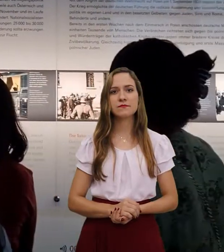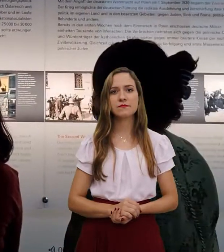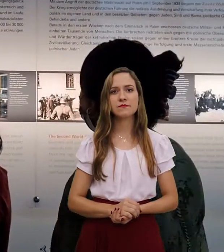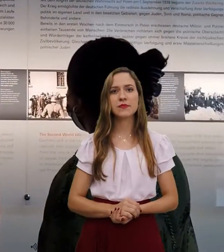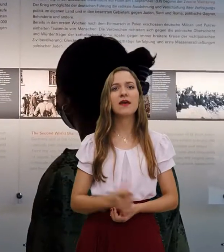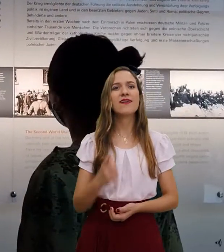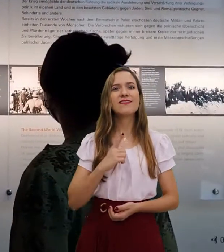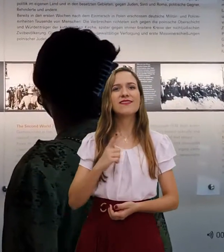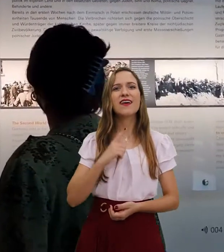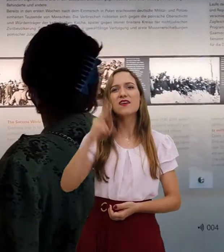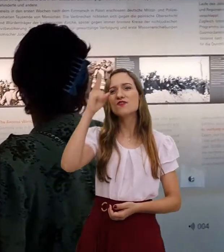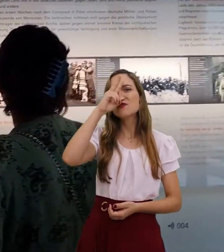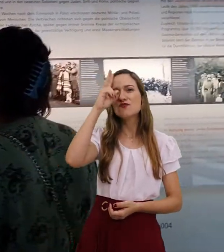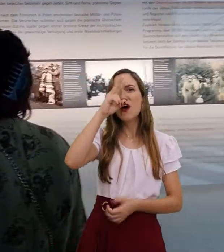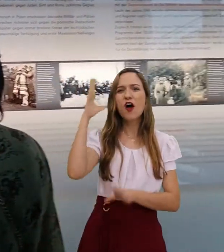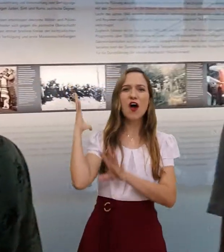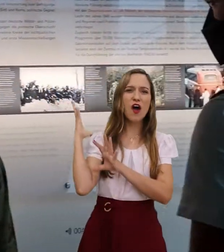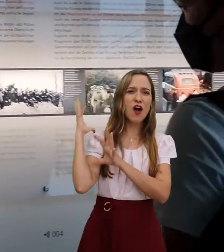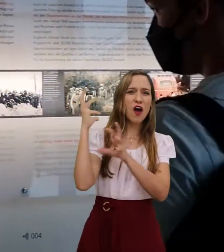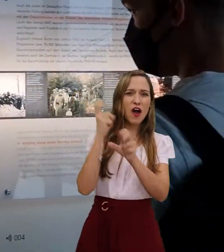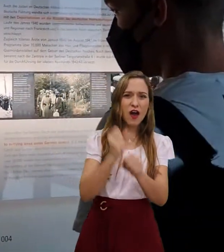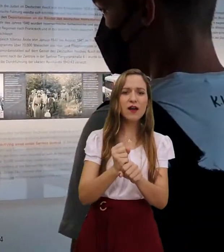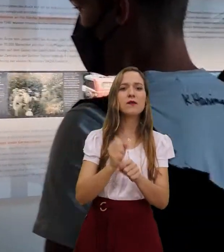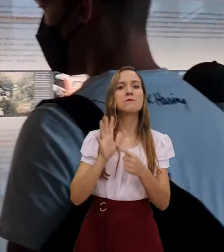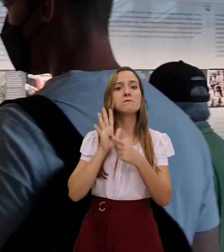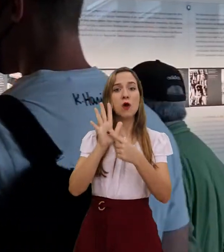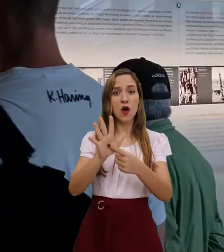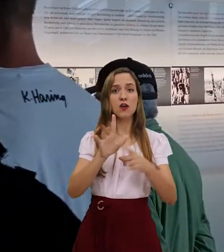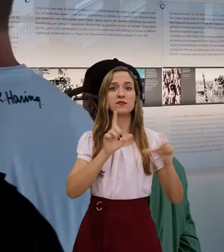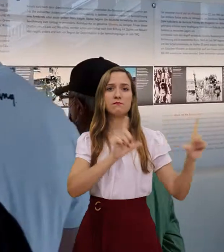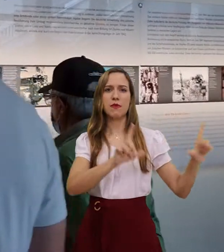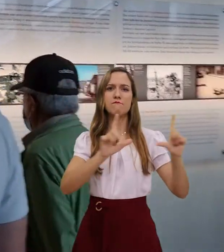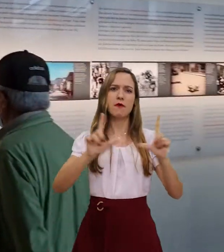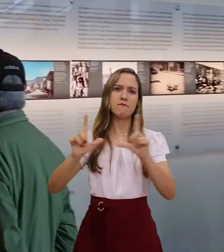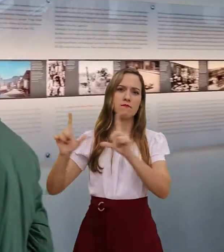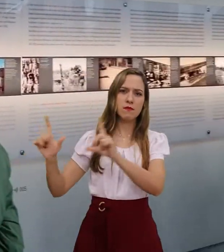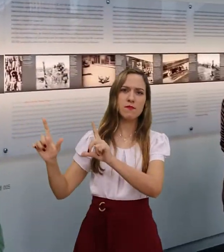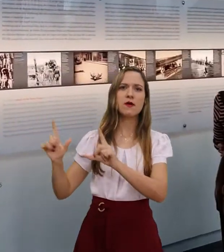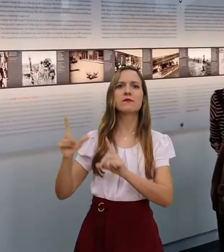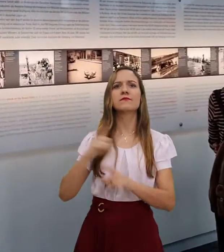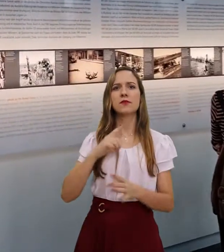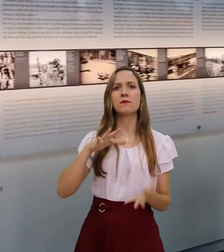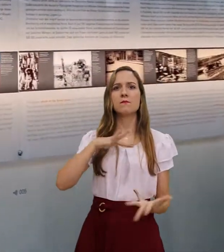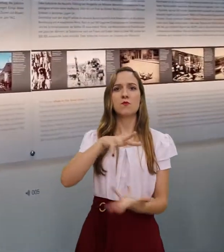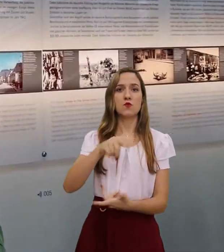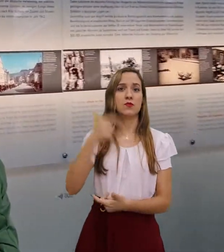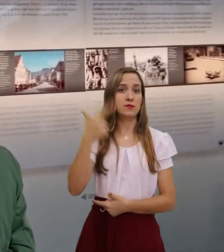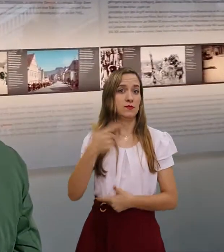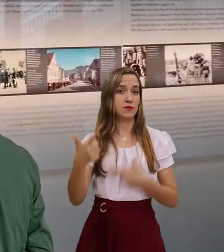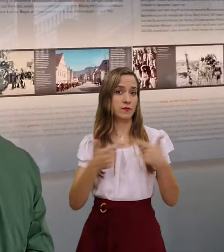Toda a história da Segunda Guerra Mundial e dos judeus é aqui dentro.